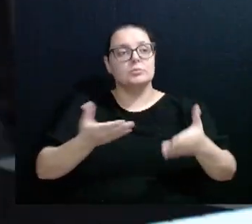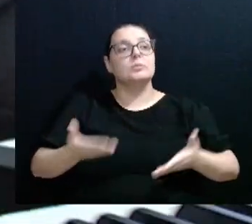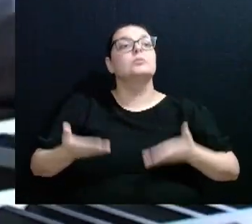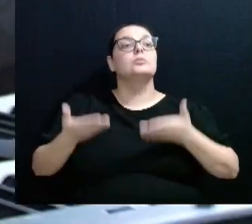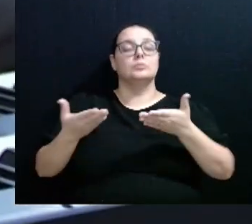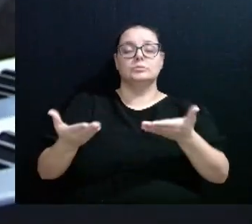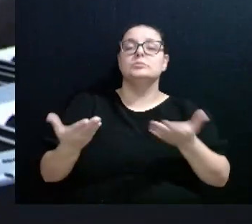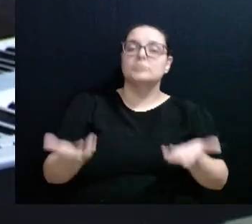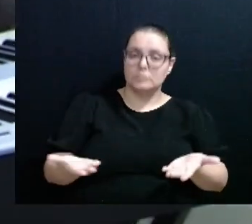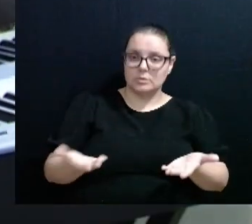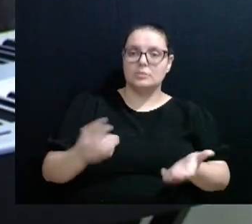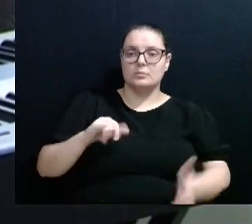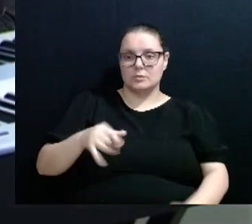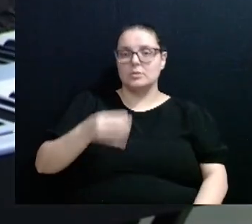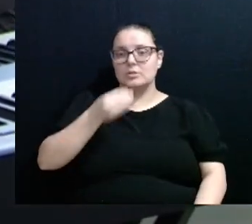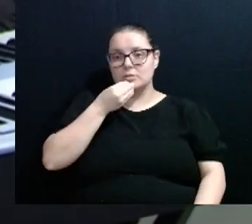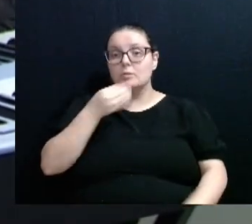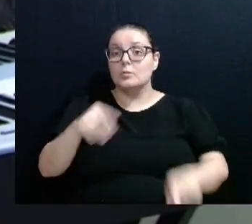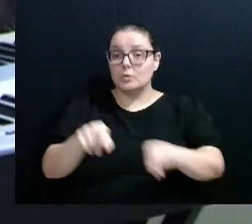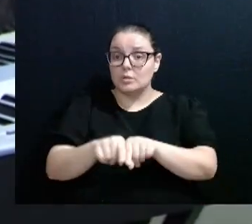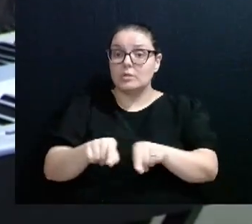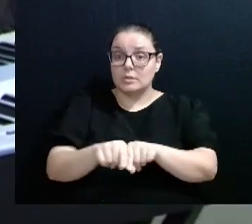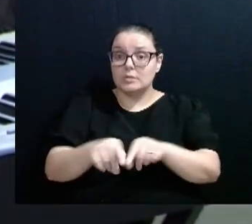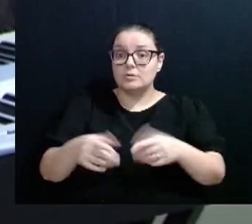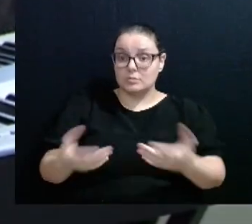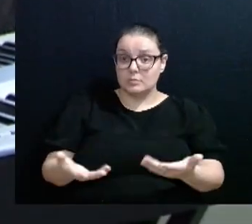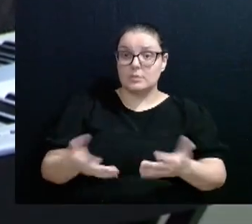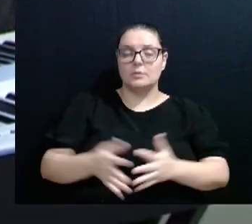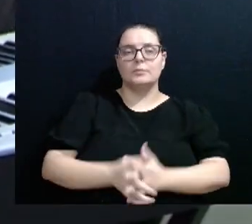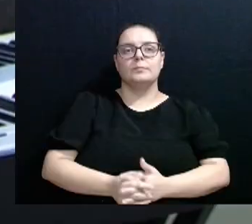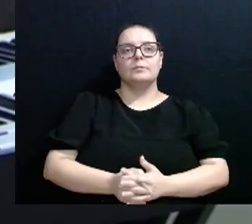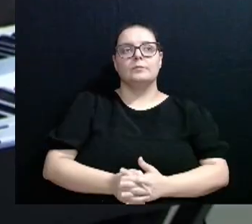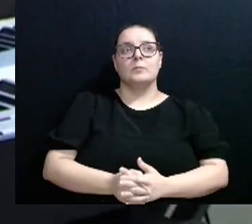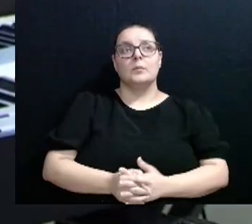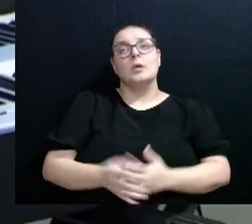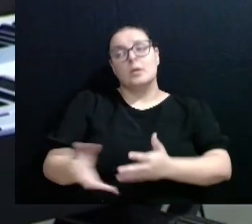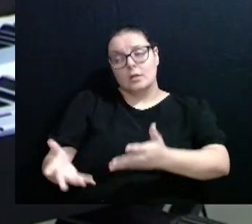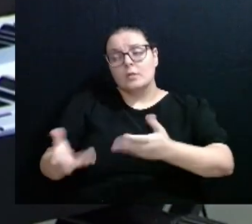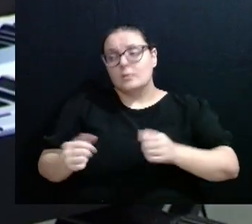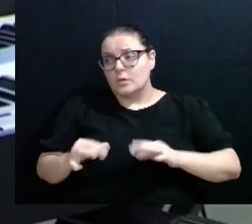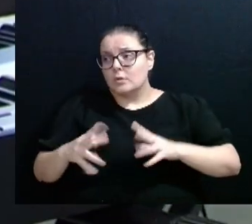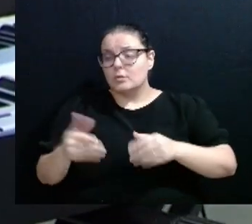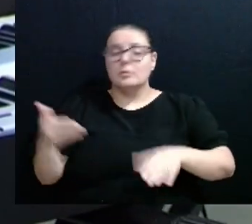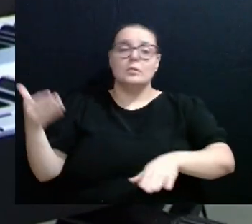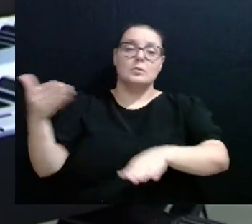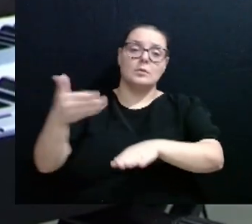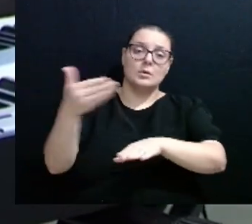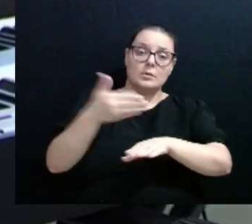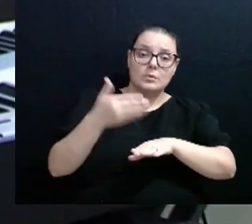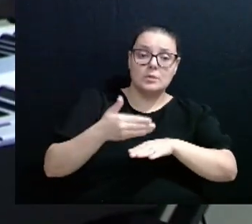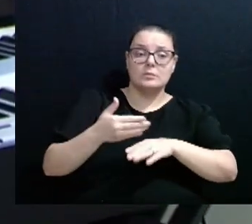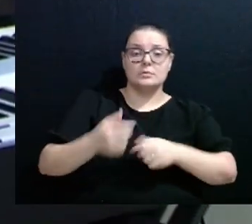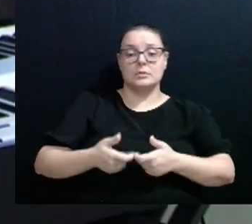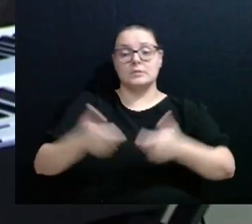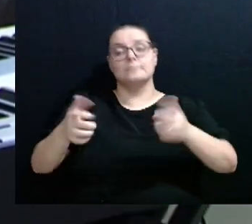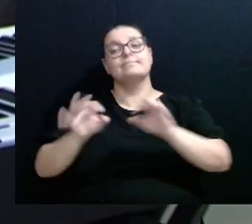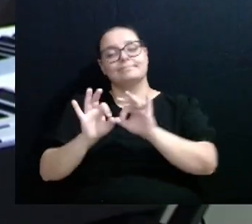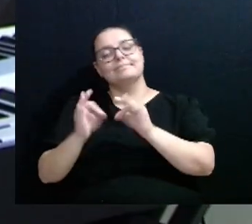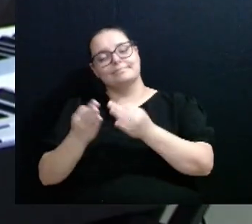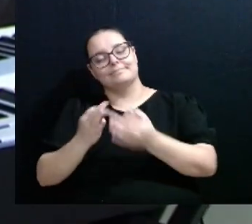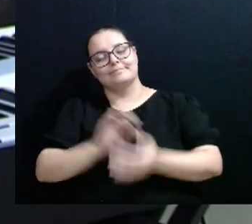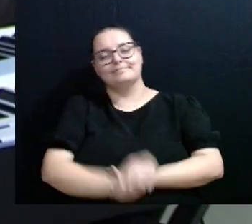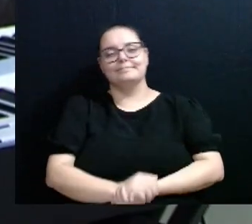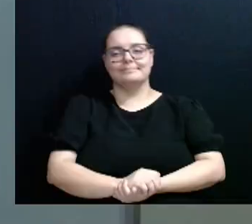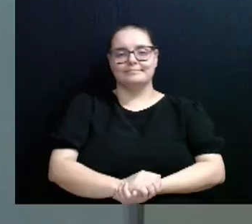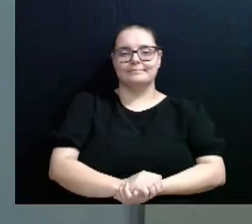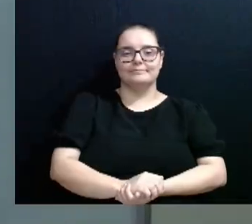essa oportunidade também e convida todos para fazerem parte dessa grande família, né? E a